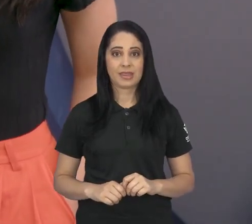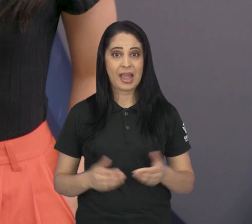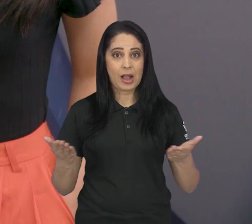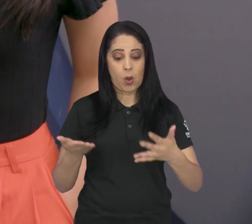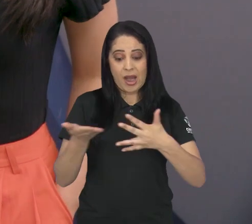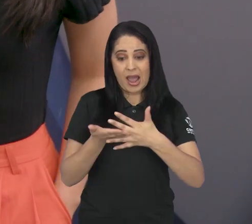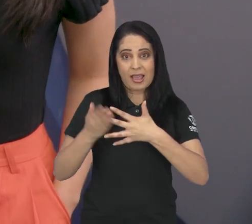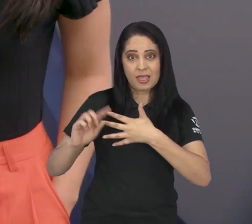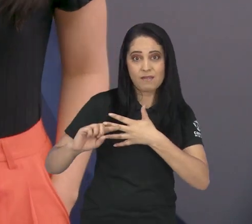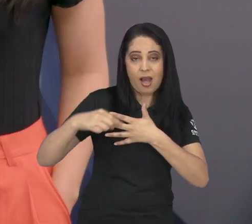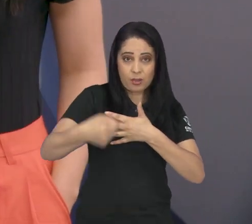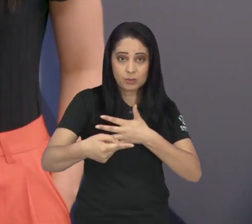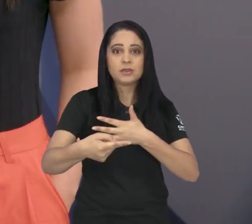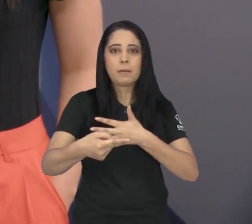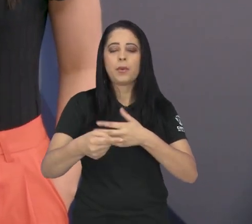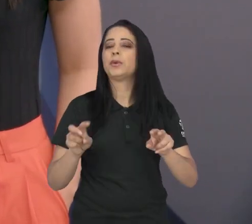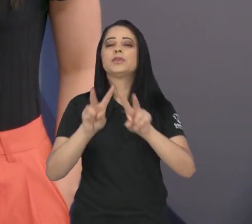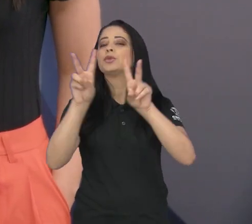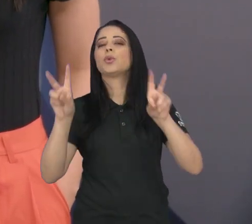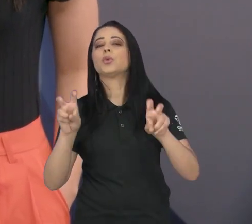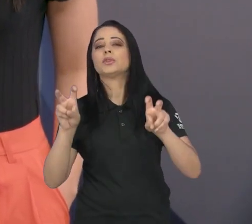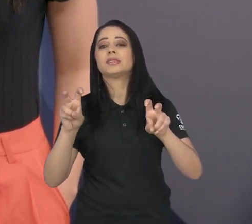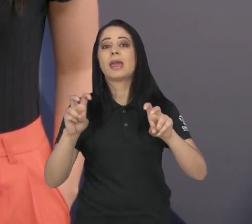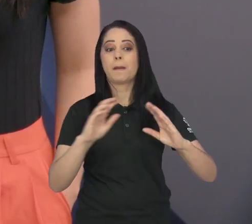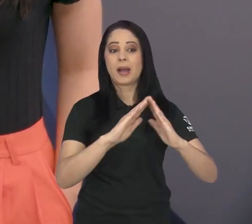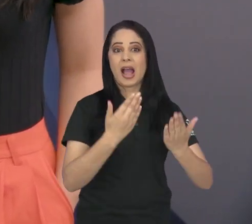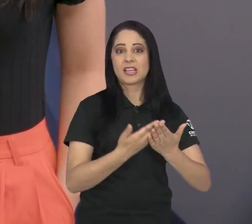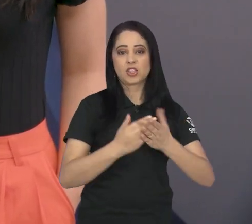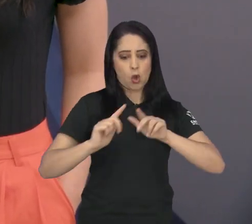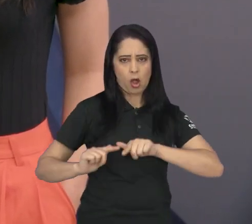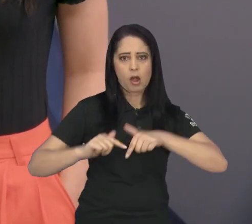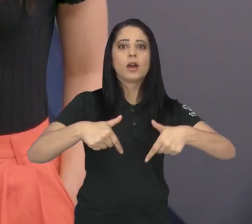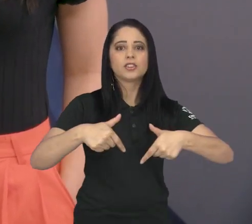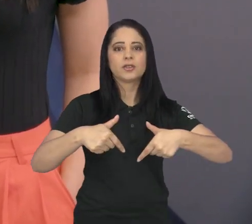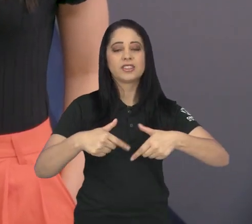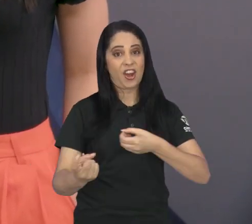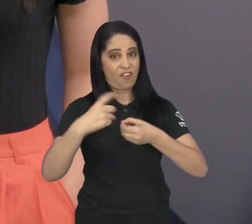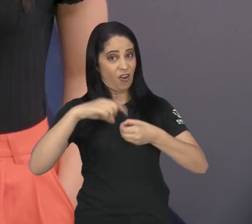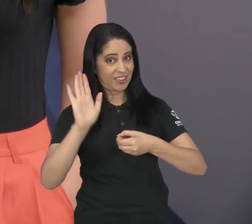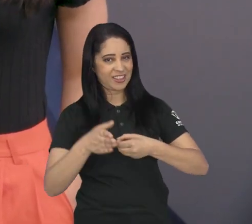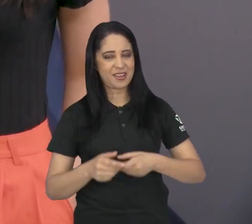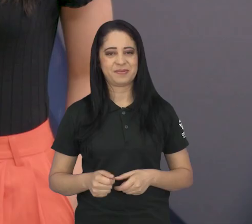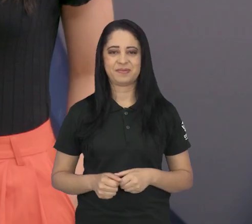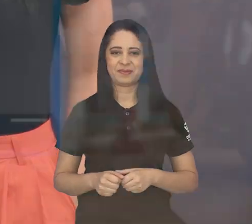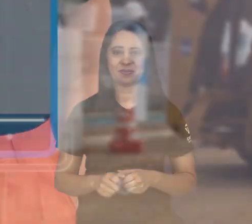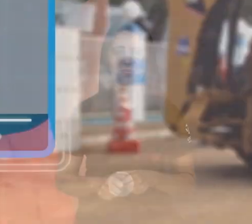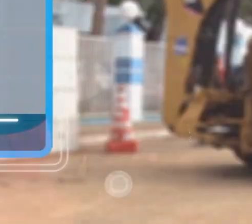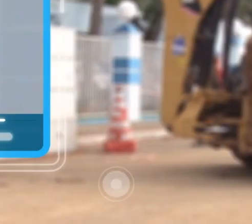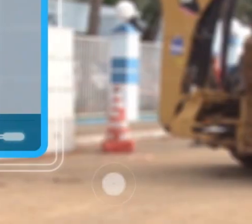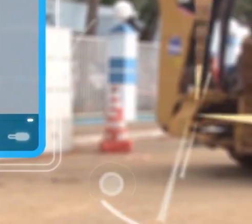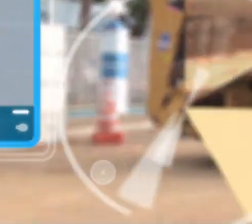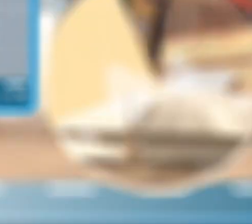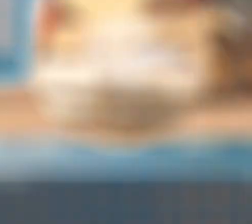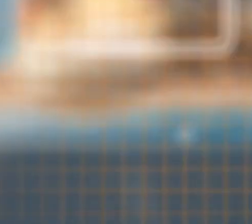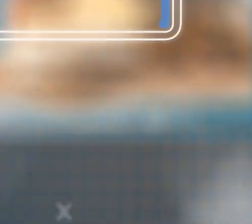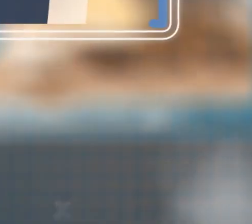para mais uma pausa e já já falaremos sobre o programa Escola ativa o câmera fiscaliza volta já já